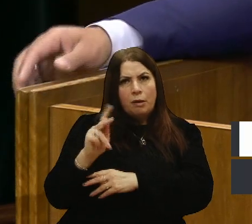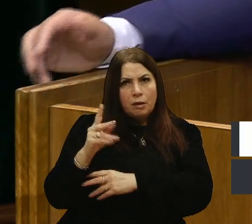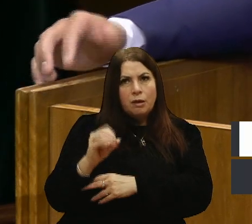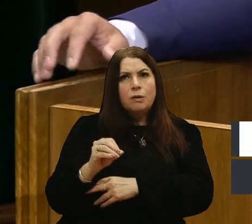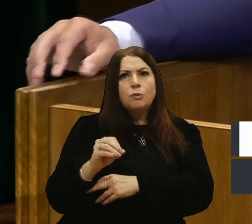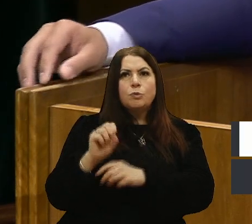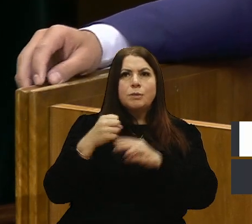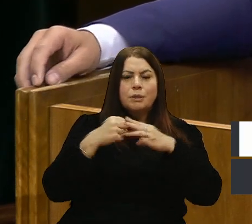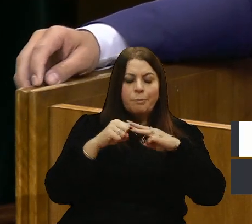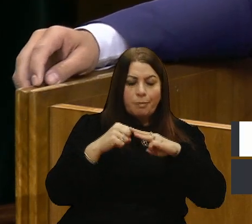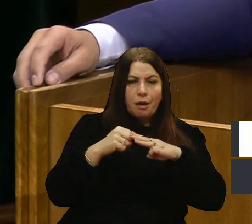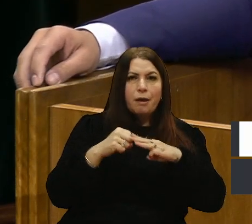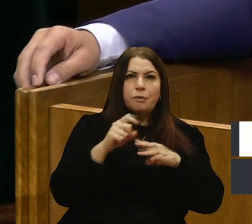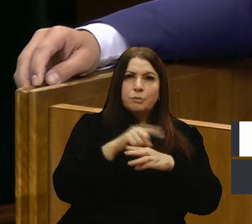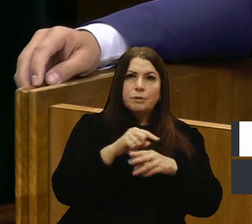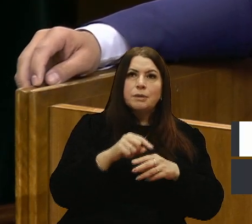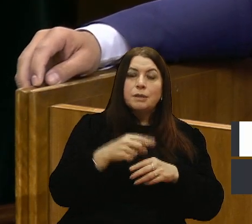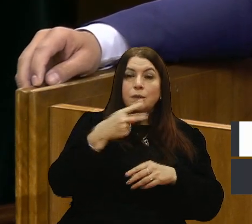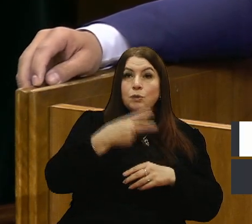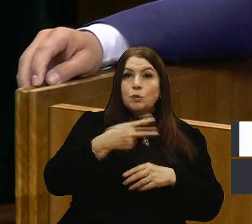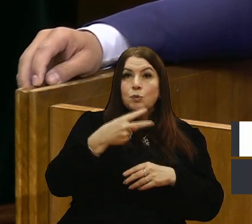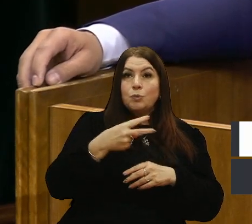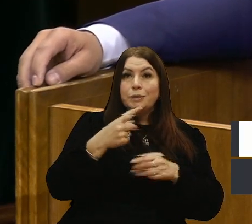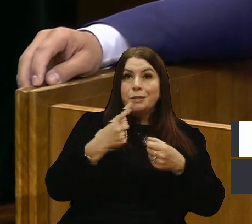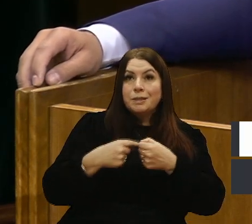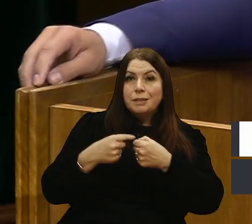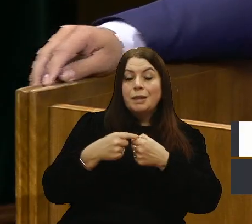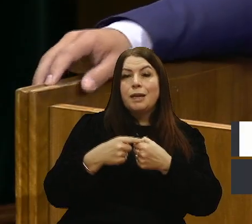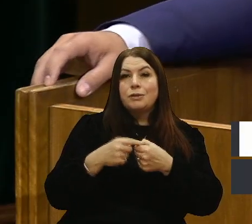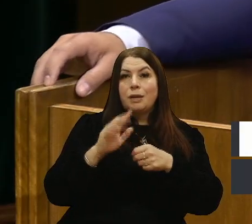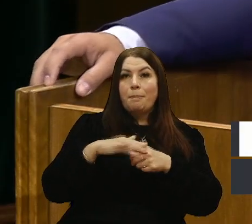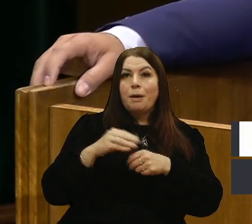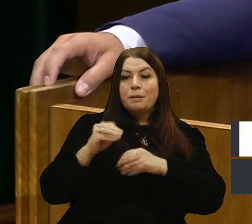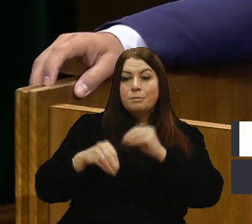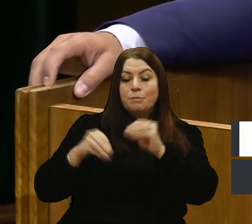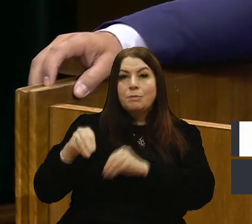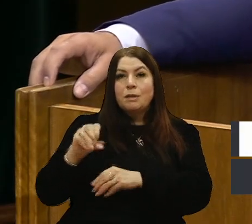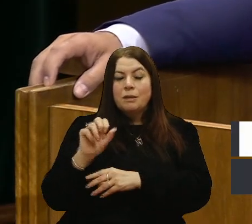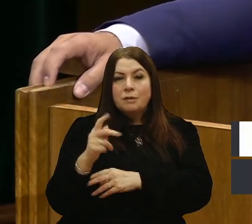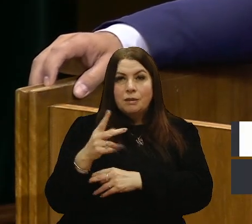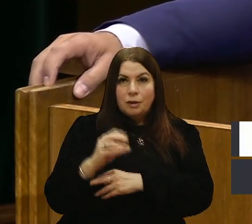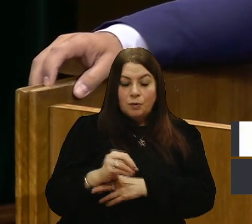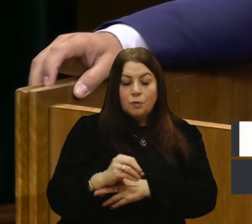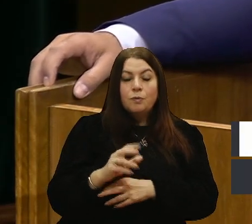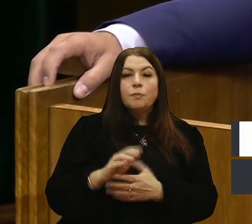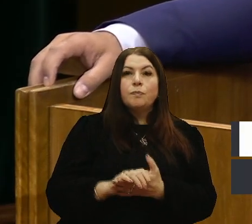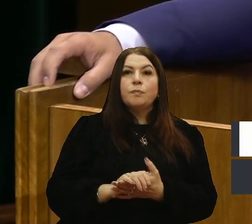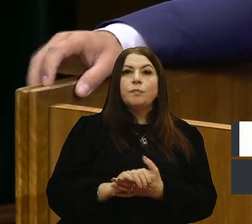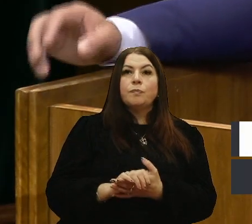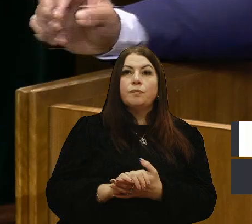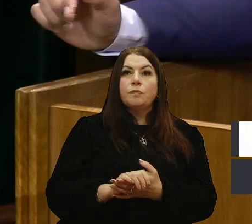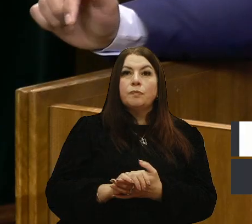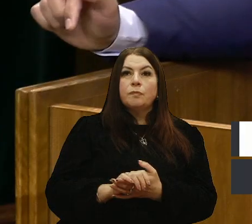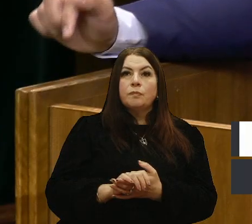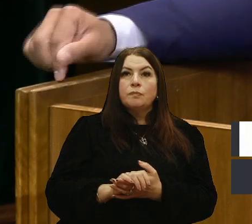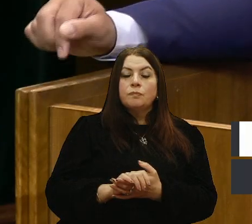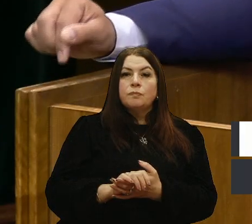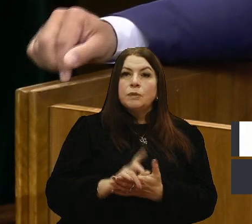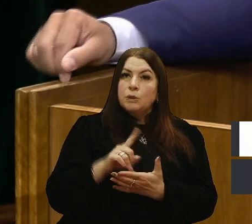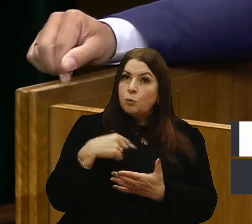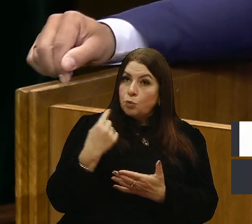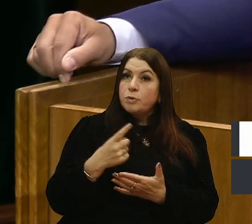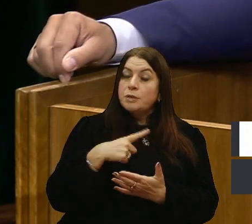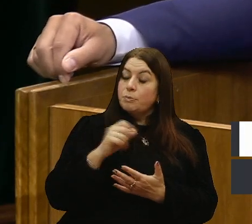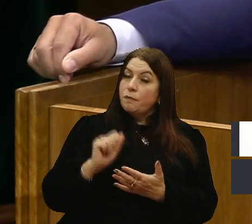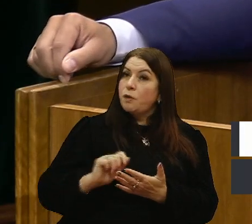região de São Marcos. São Marcos é a segunda cidade que mais produz alho, né? Então, nós temos